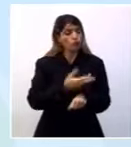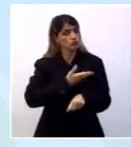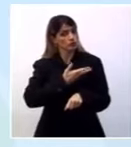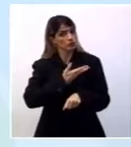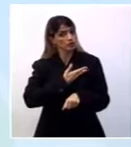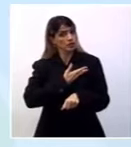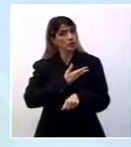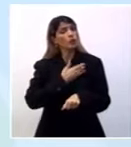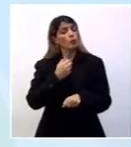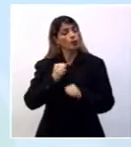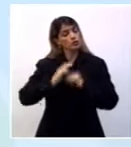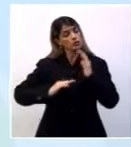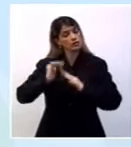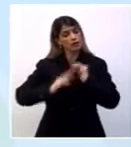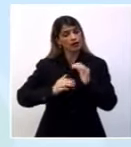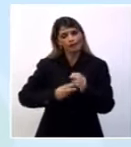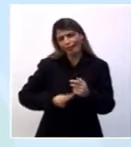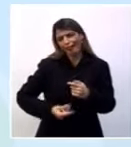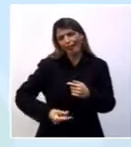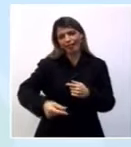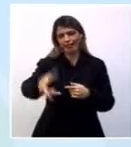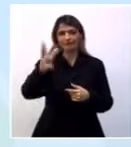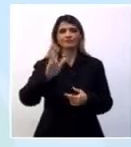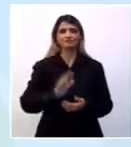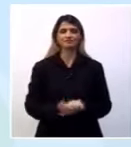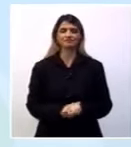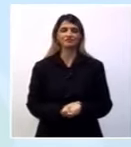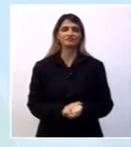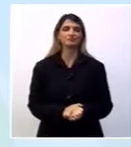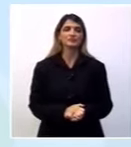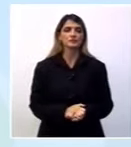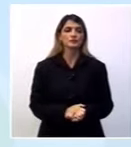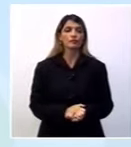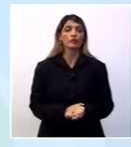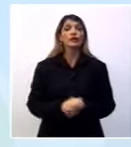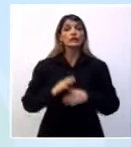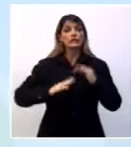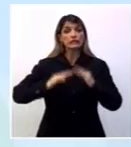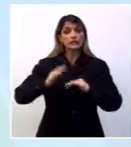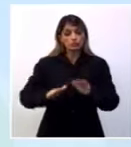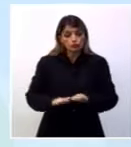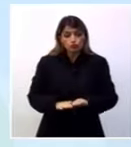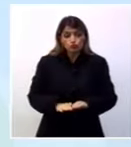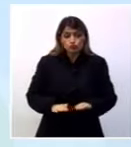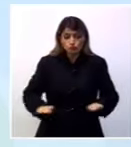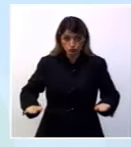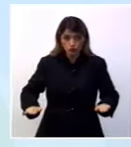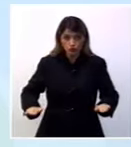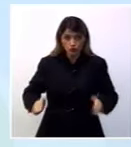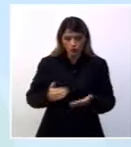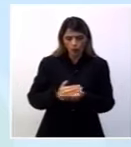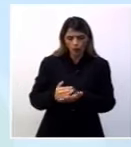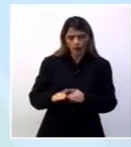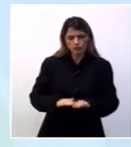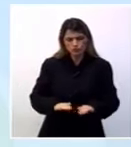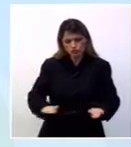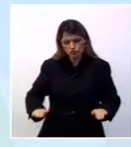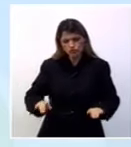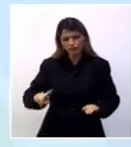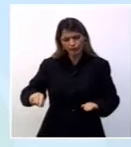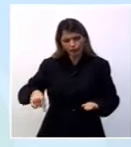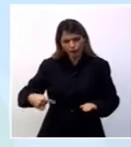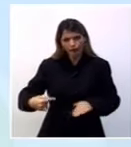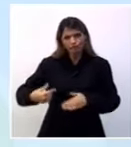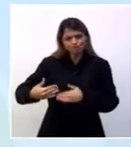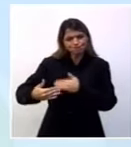treinar muito tempo. Ok? Tá. Próximo. Treine mais no solo. Nós vamos começar treinando no chão, vamos aumentando.